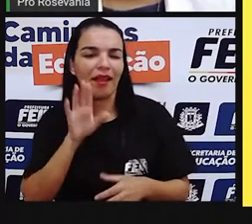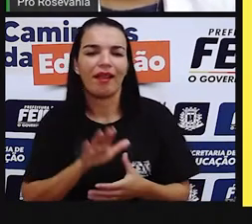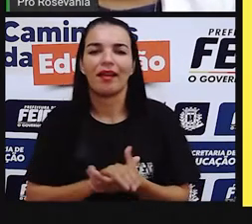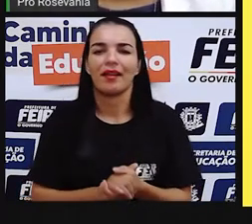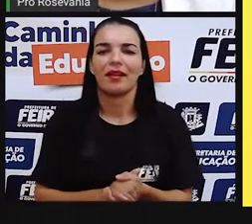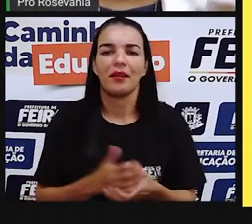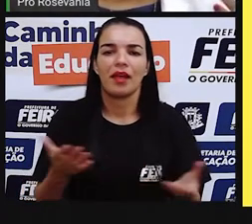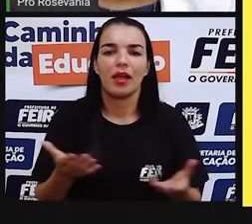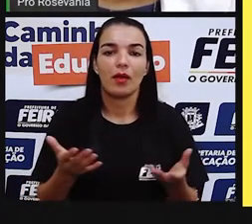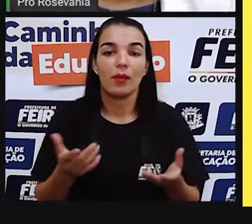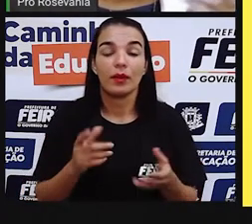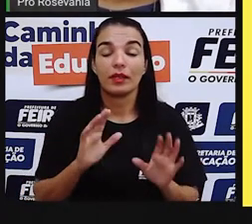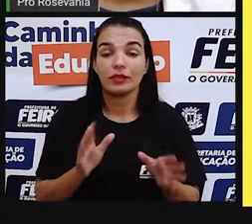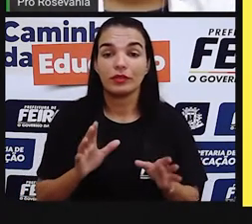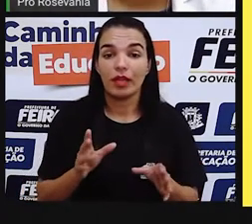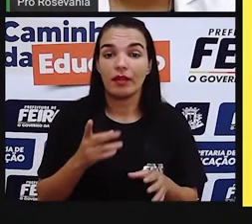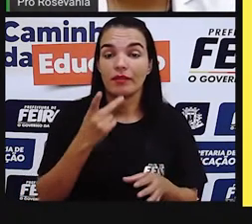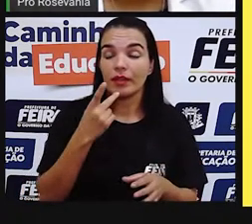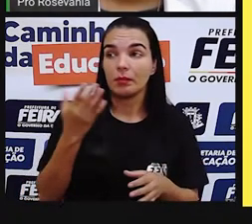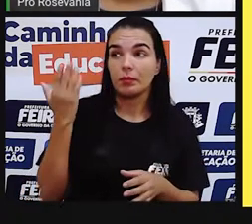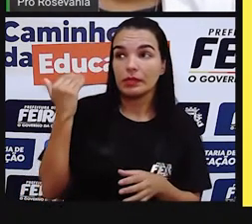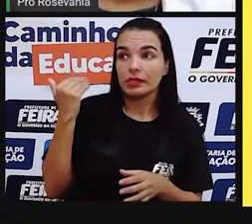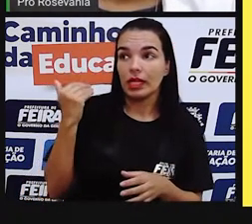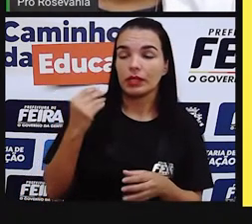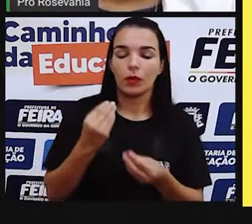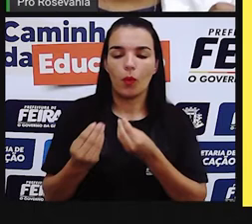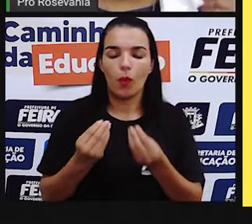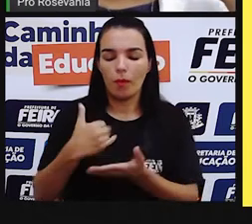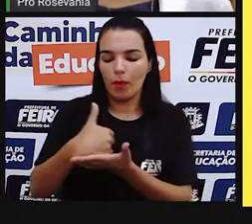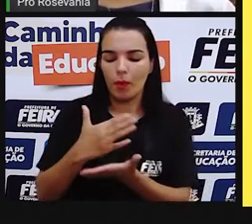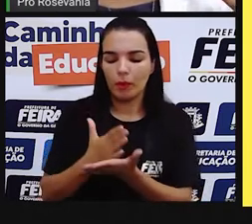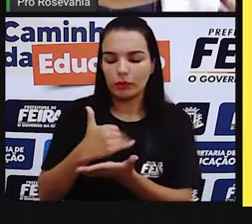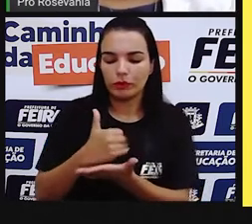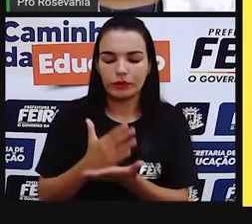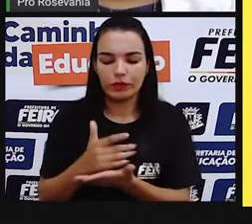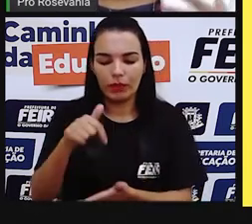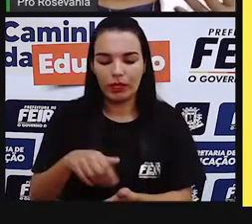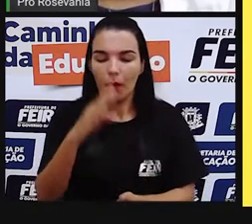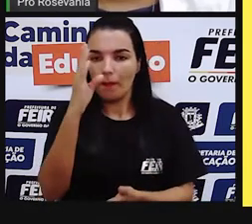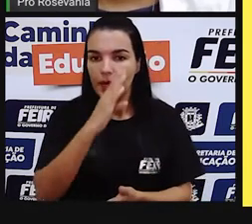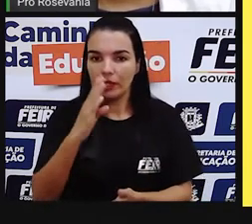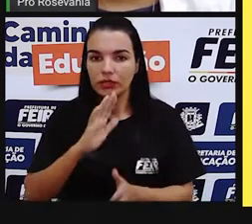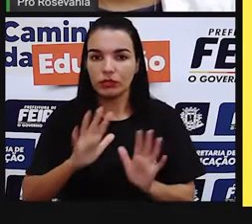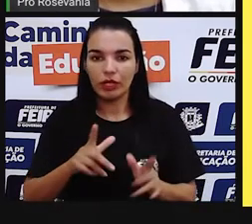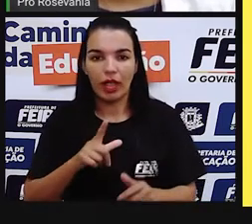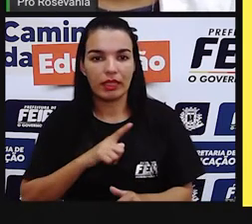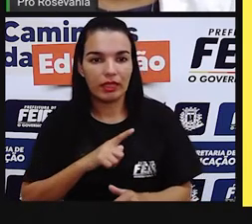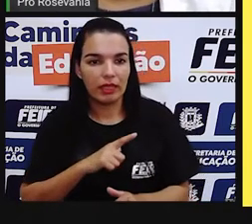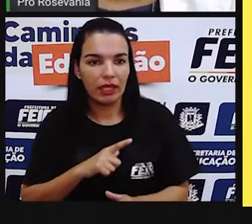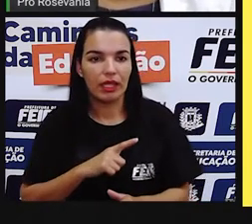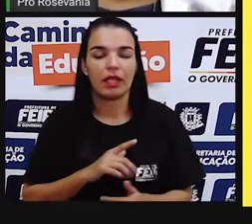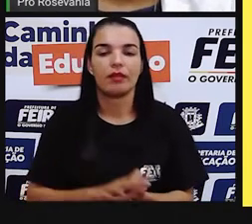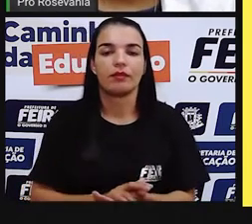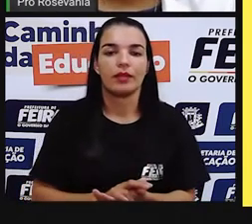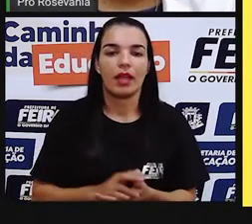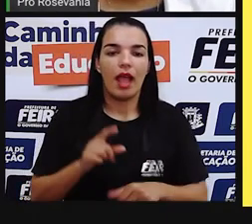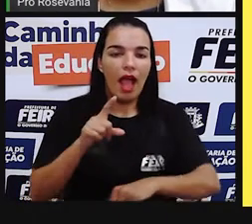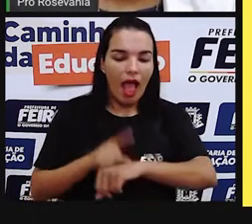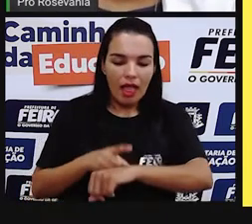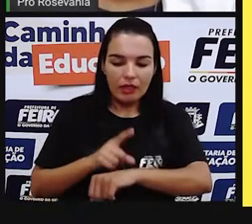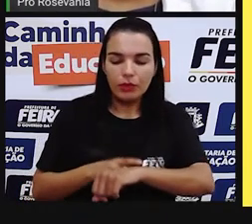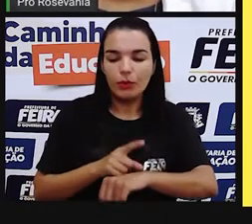será que nós vamos falar? Falamos, né, sobre quantas divisões o Brasil já teve, falamos, né, na atual divisão, a mudança